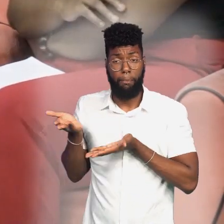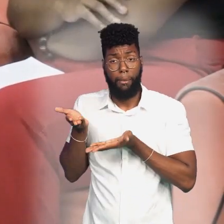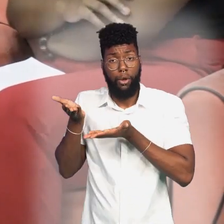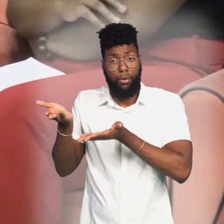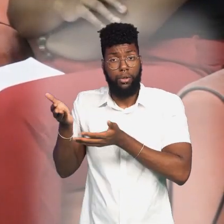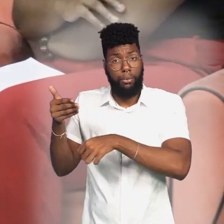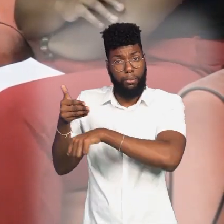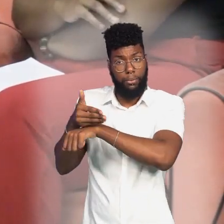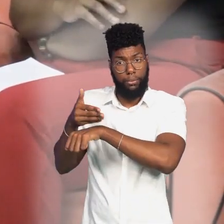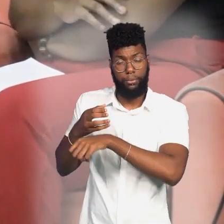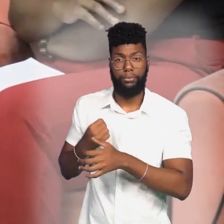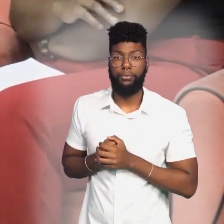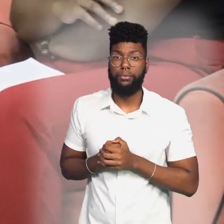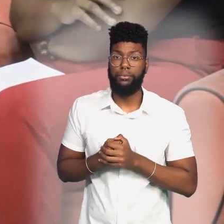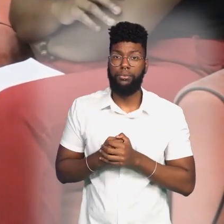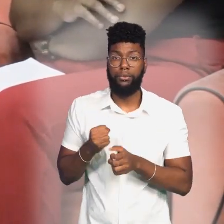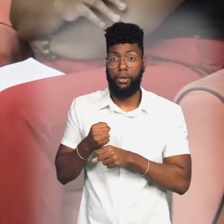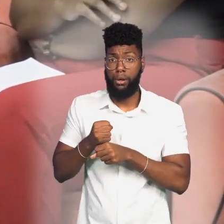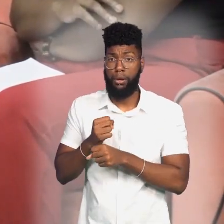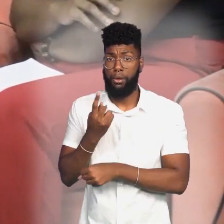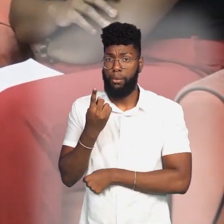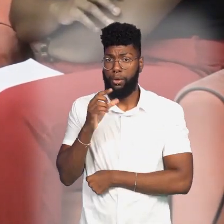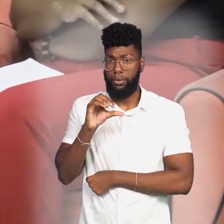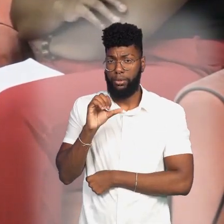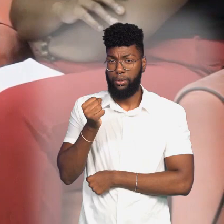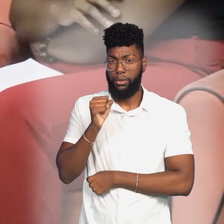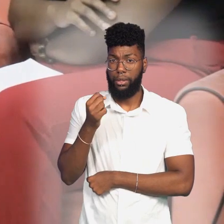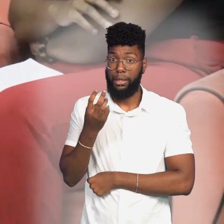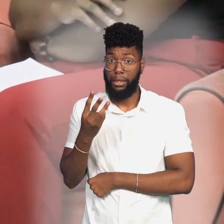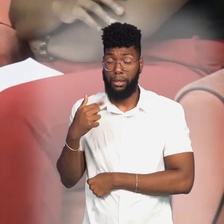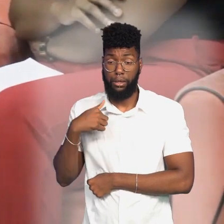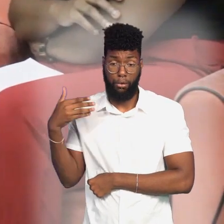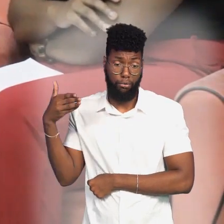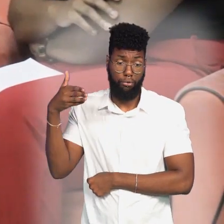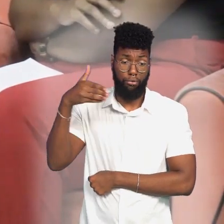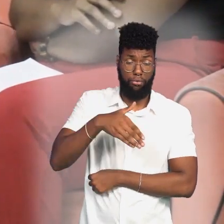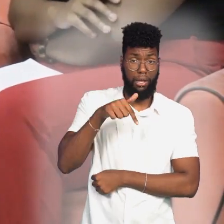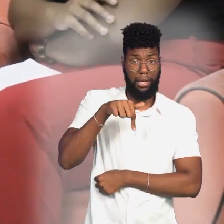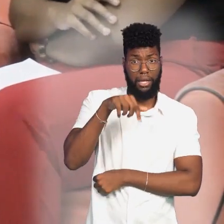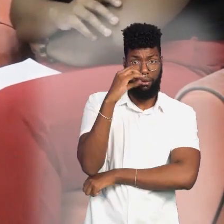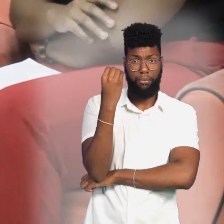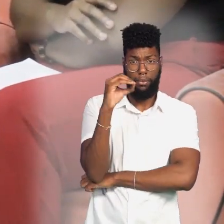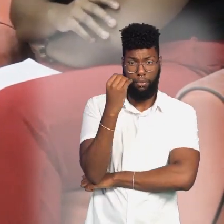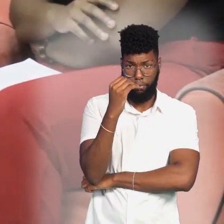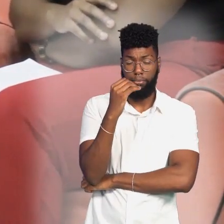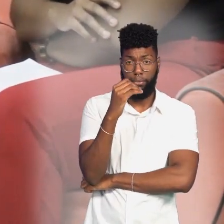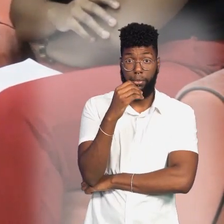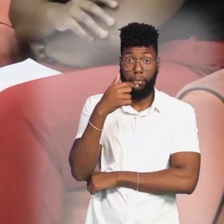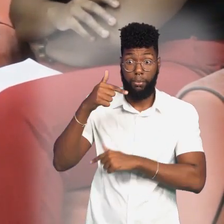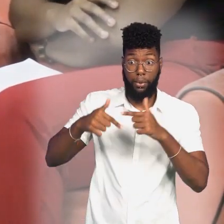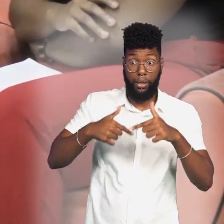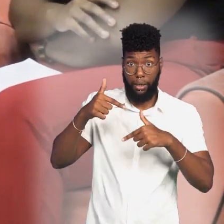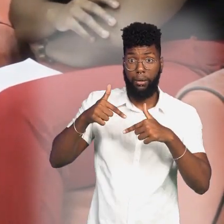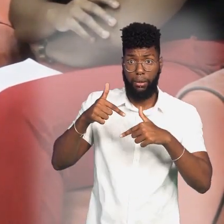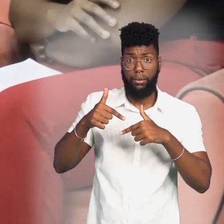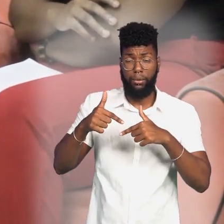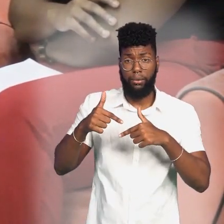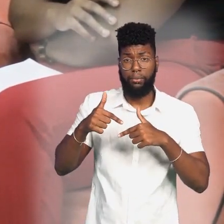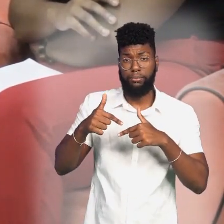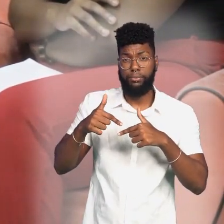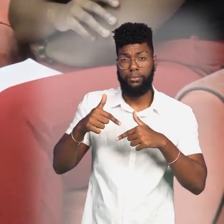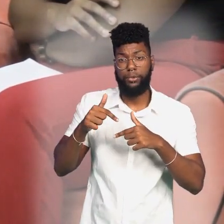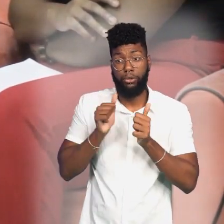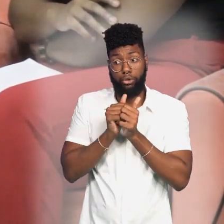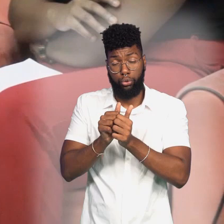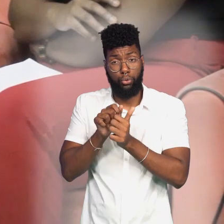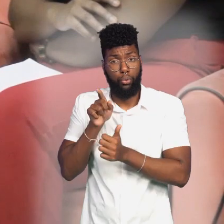E só em 83 aí que eu vim para Porto Alegre com convite. Aí, para trabalhar para ele? Para trabalhar na Clube, onde